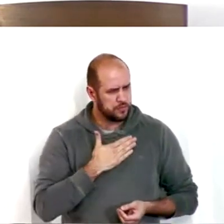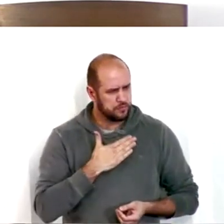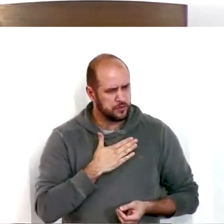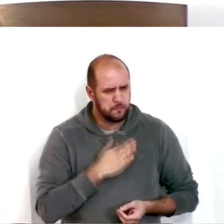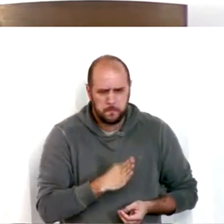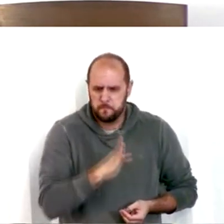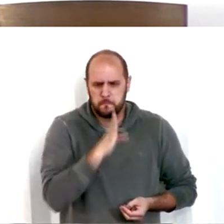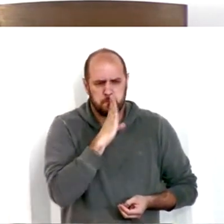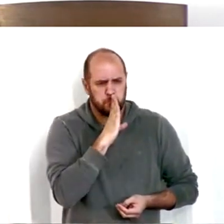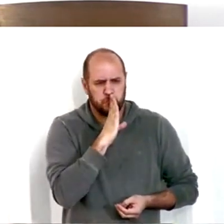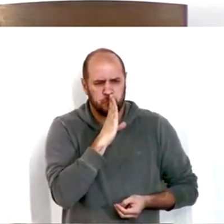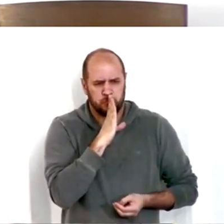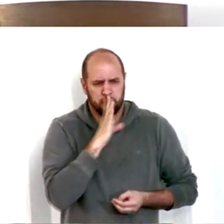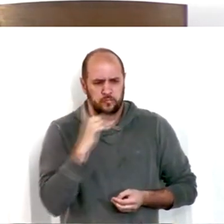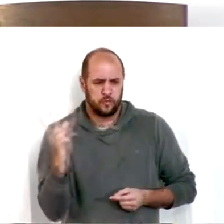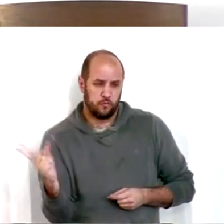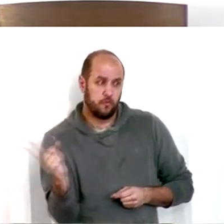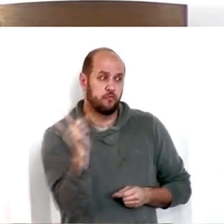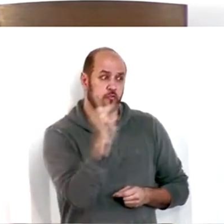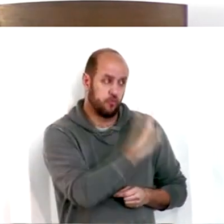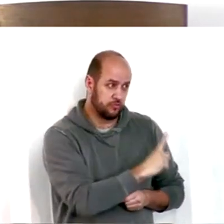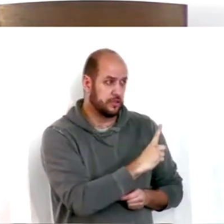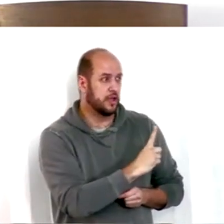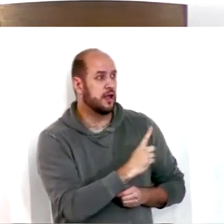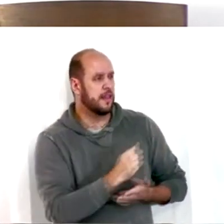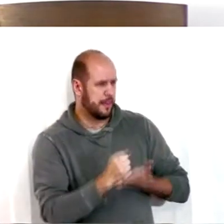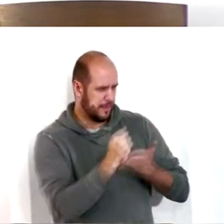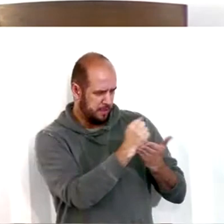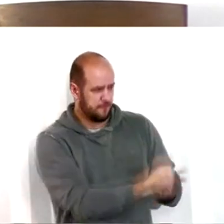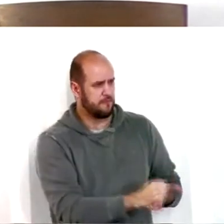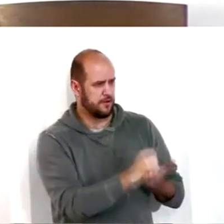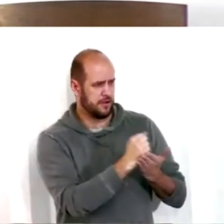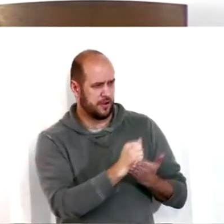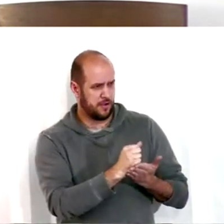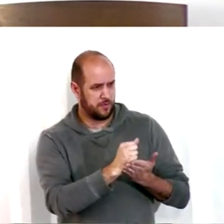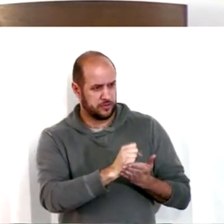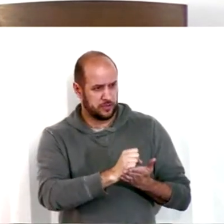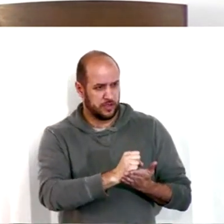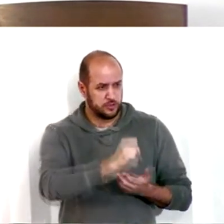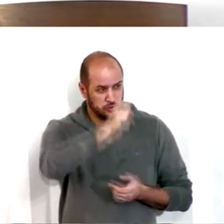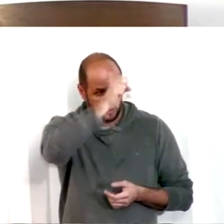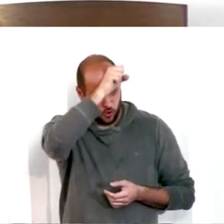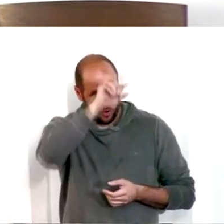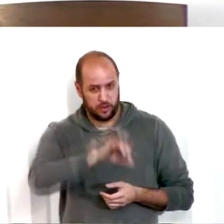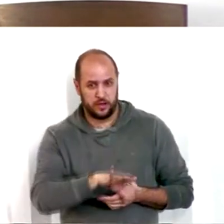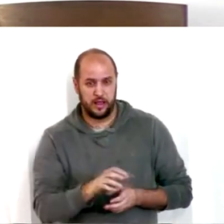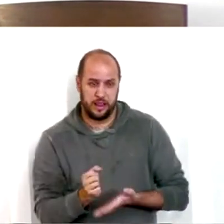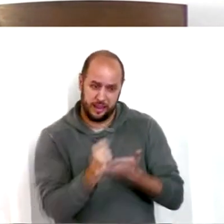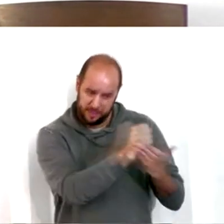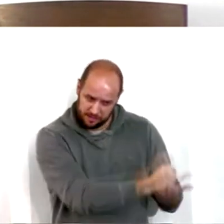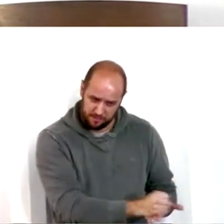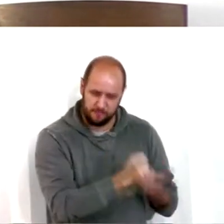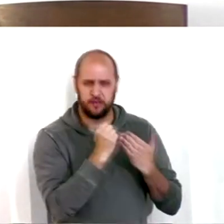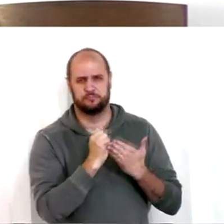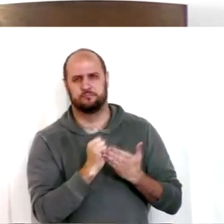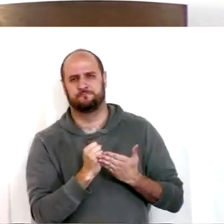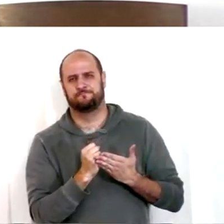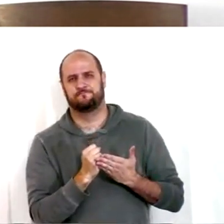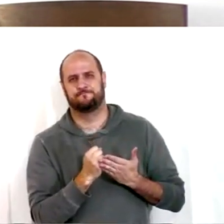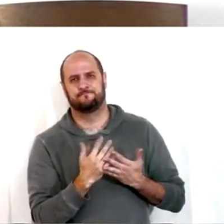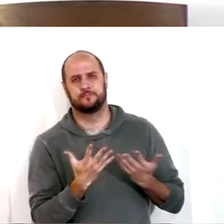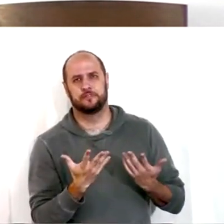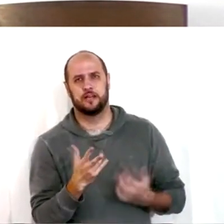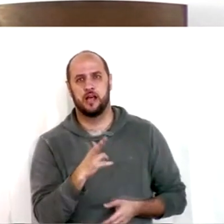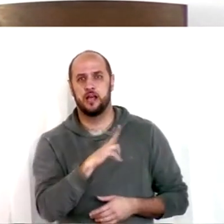não voltes para a tua sogra sem nada. Não voltes para a tua sogra sem nada. Então lhe